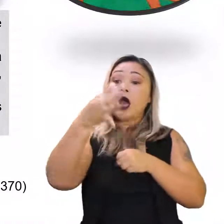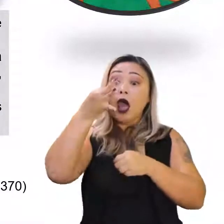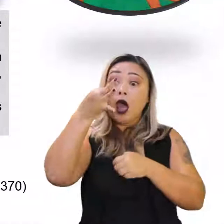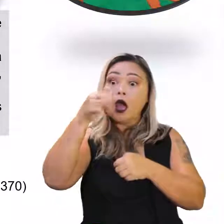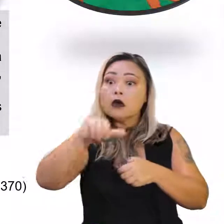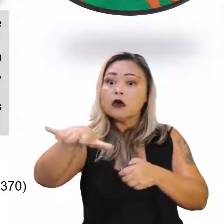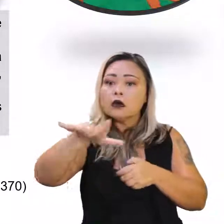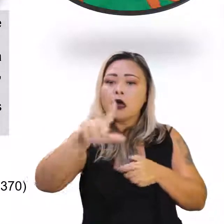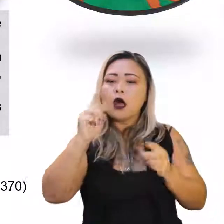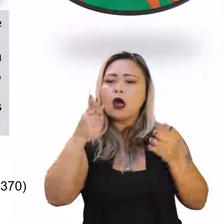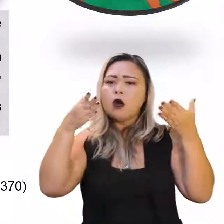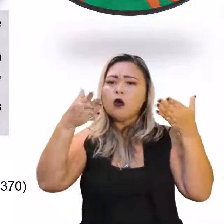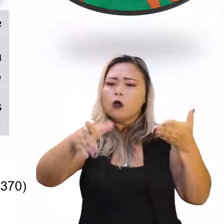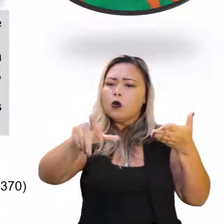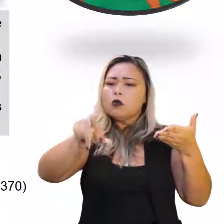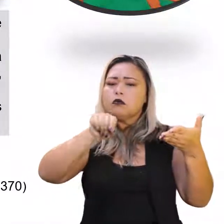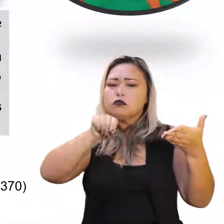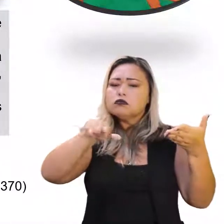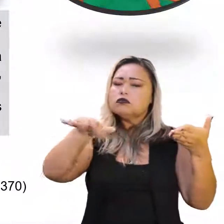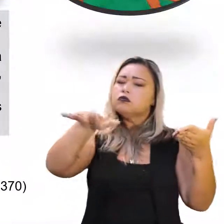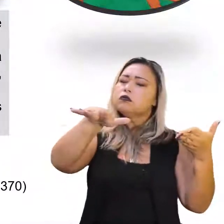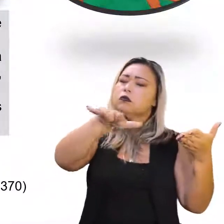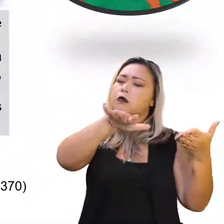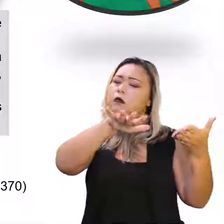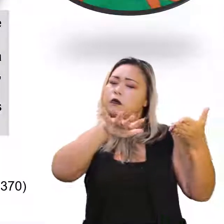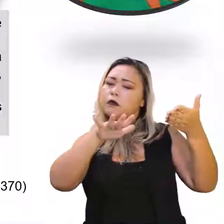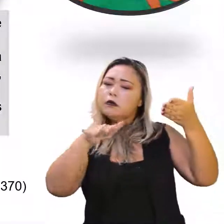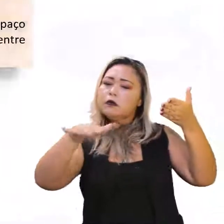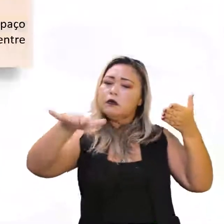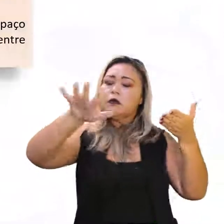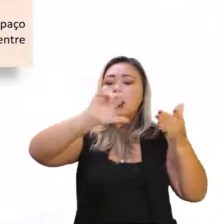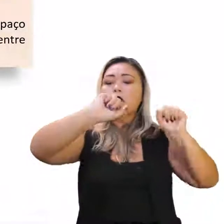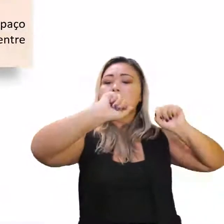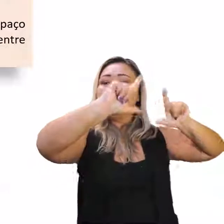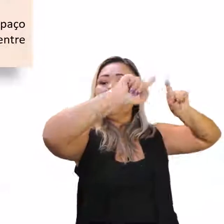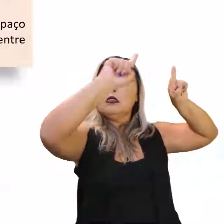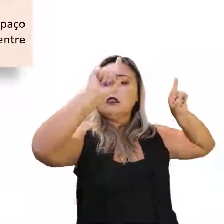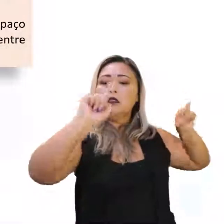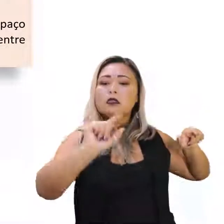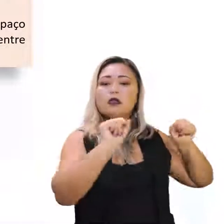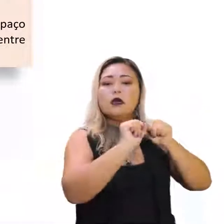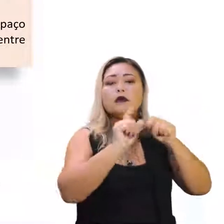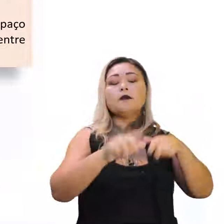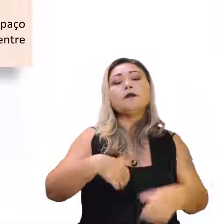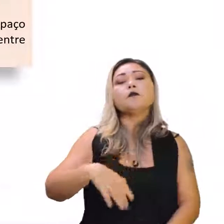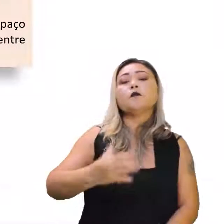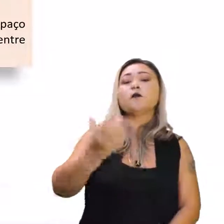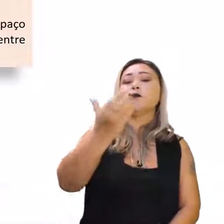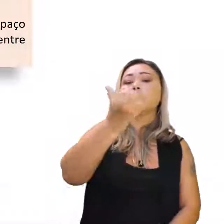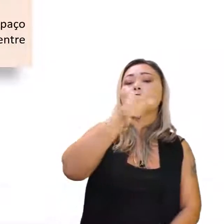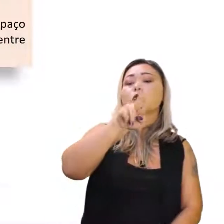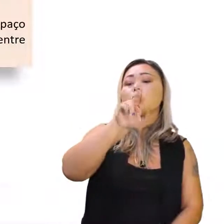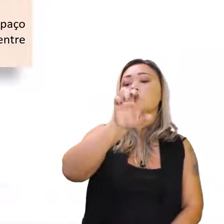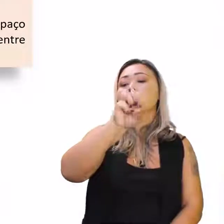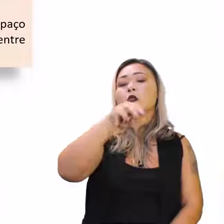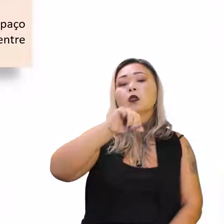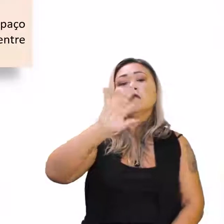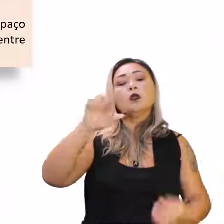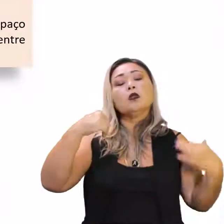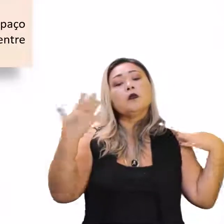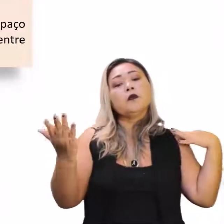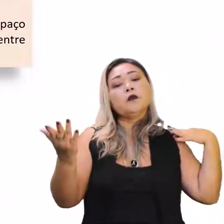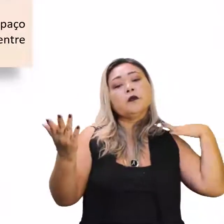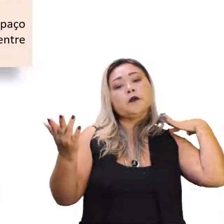preferiam enfatizar a superfície plana da tela. Tema 2, cubismo.